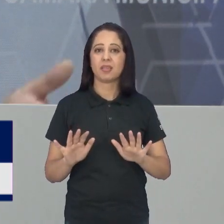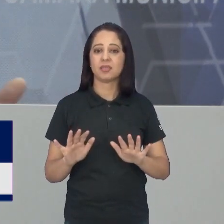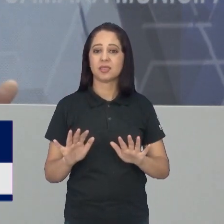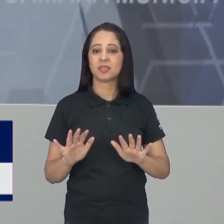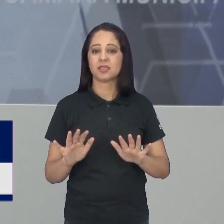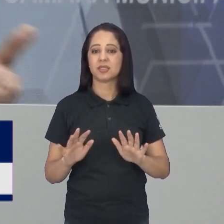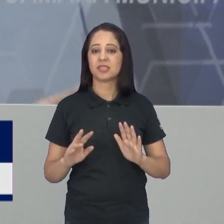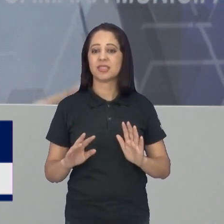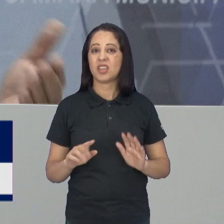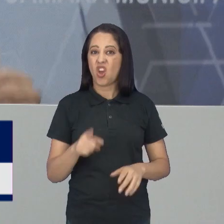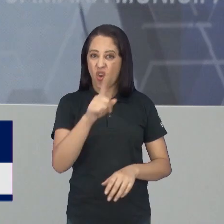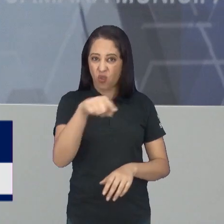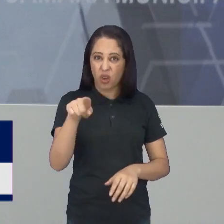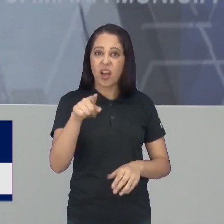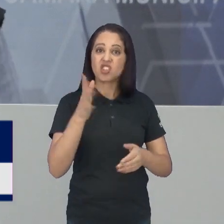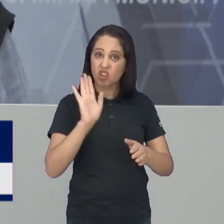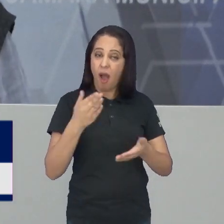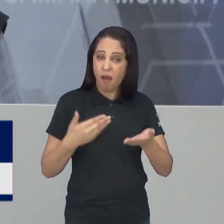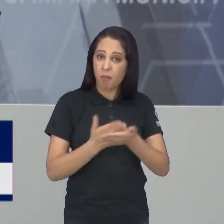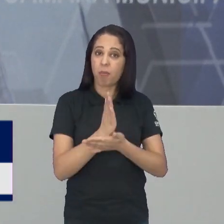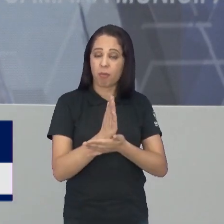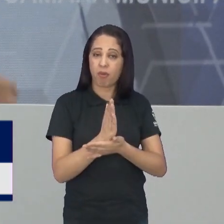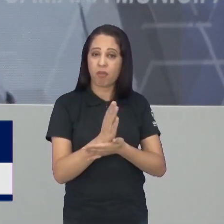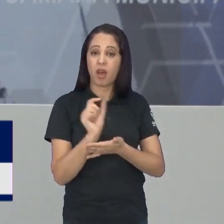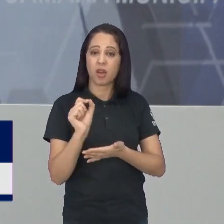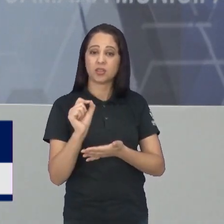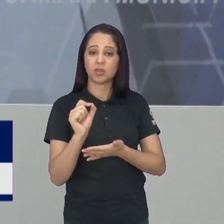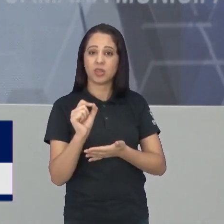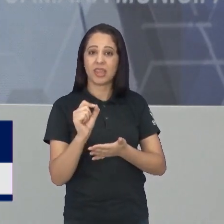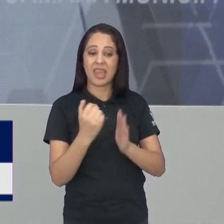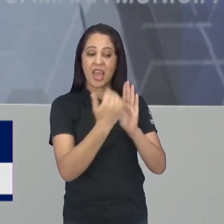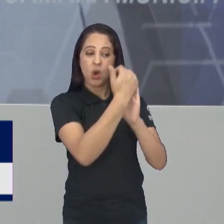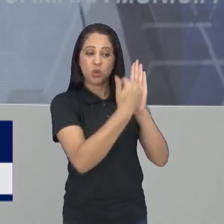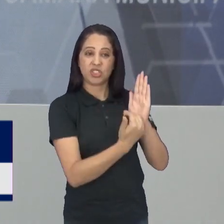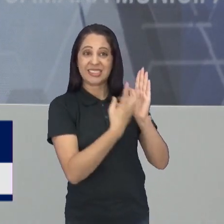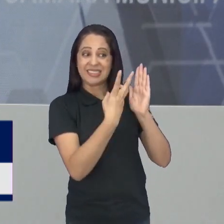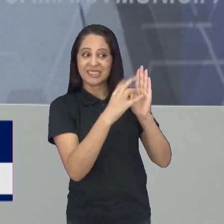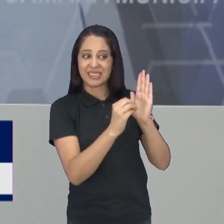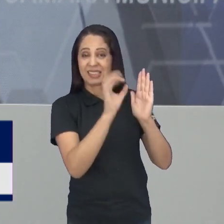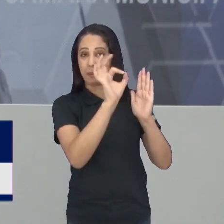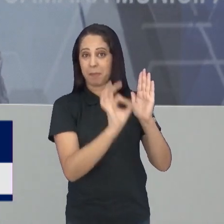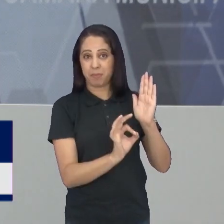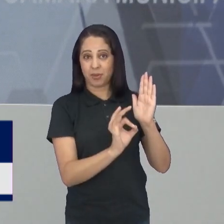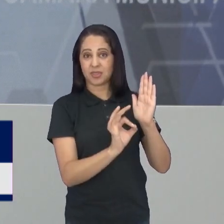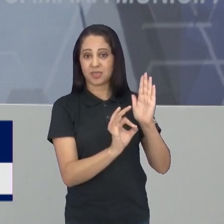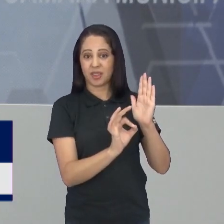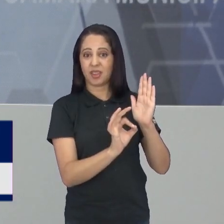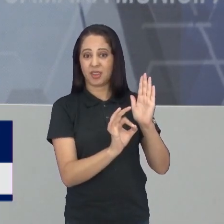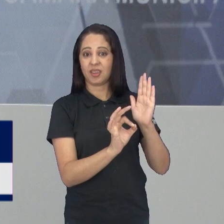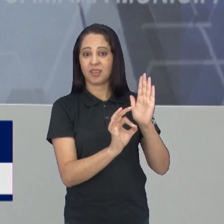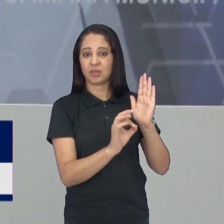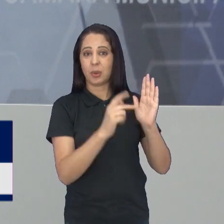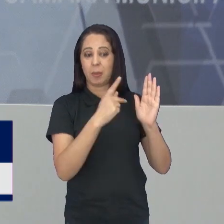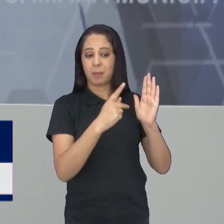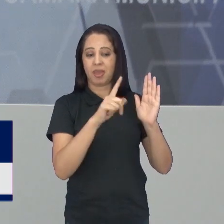demos aqui, foi aprovado aqui na casa, esse desconto de 30% na